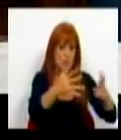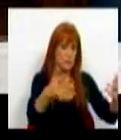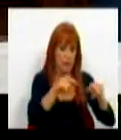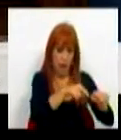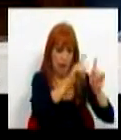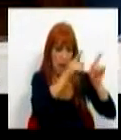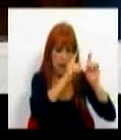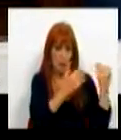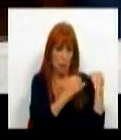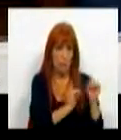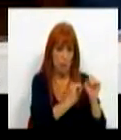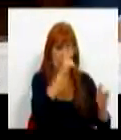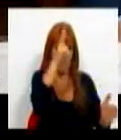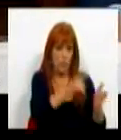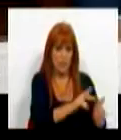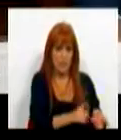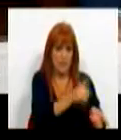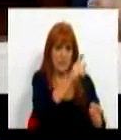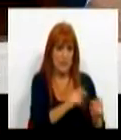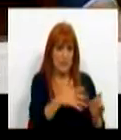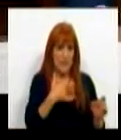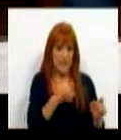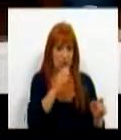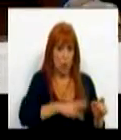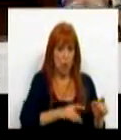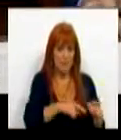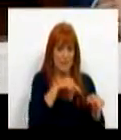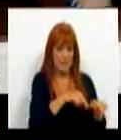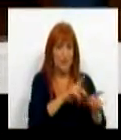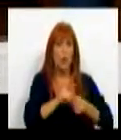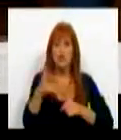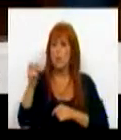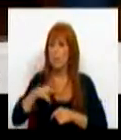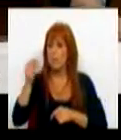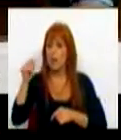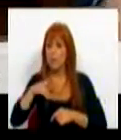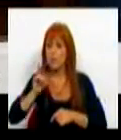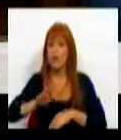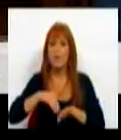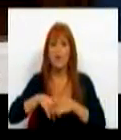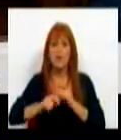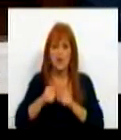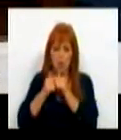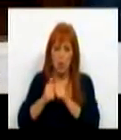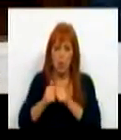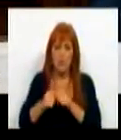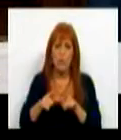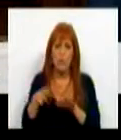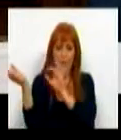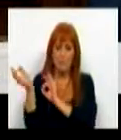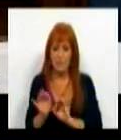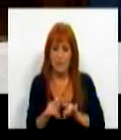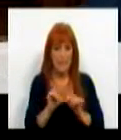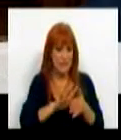é? A competência para a aprovação é da DG Competition. Aquilo que o Banco de Portugal fez foi acompanhar a